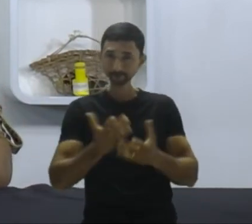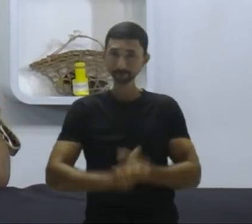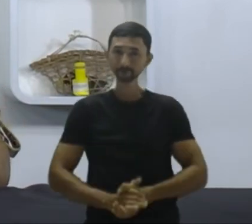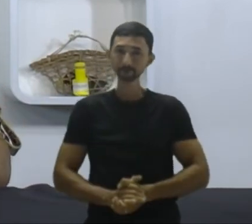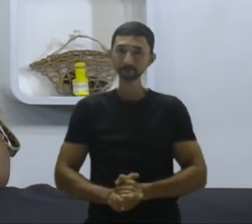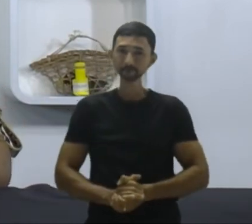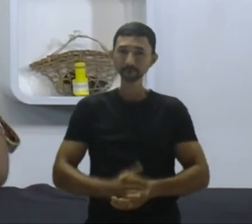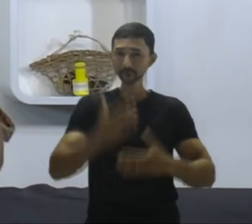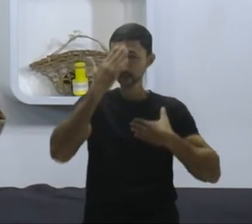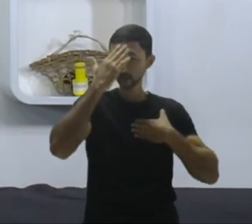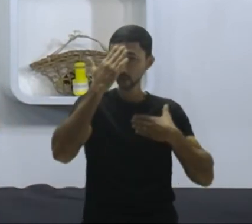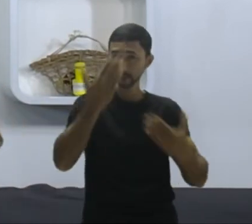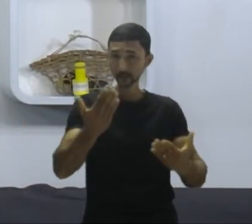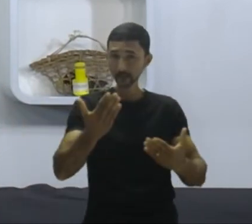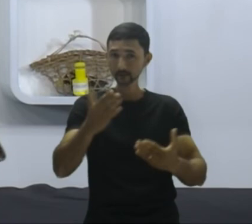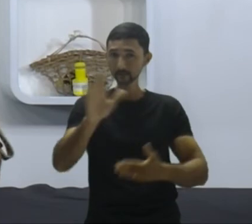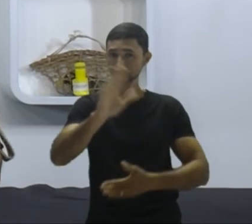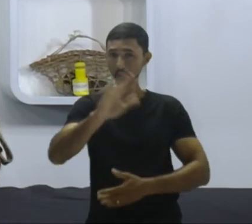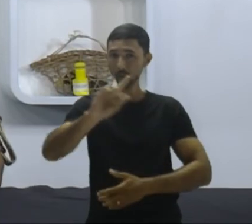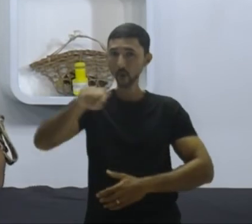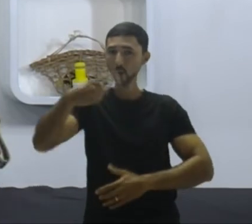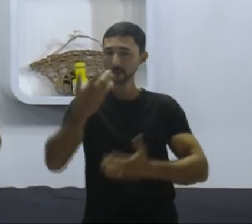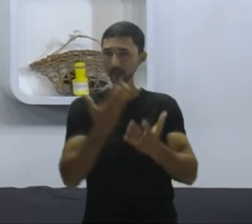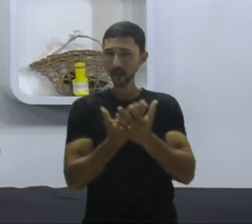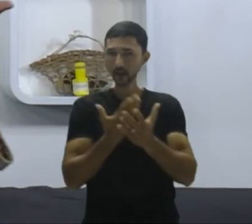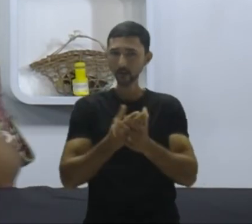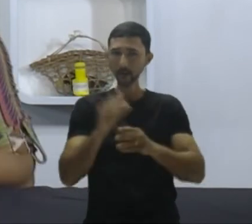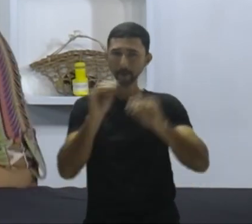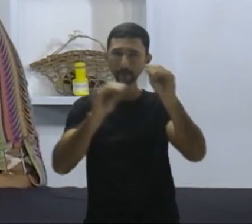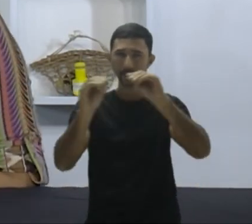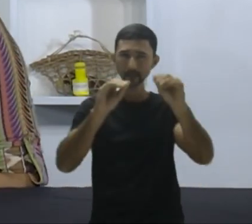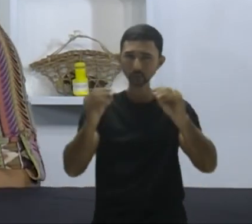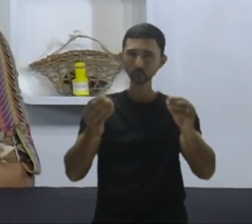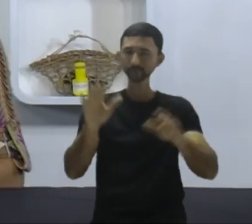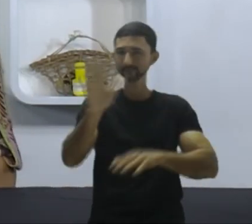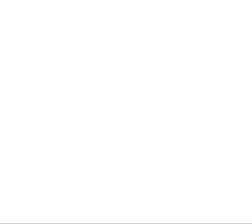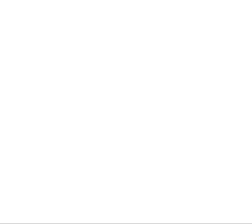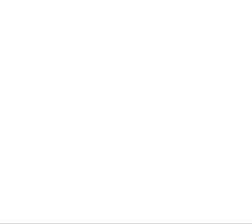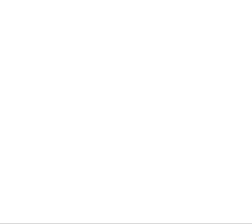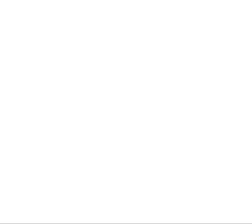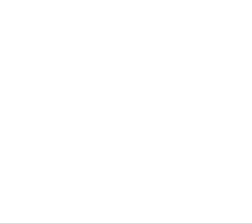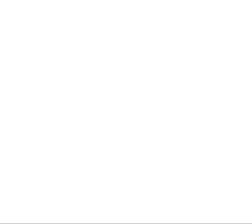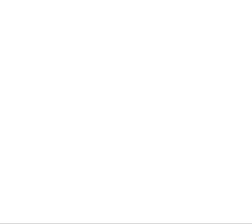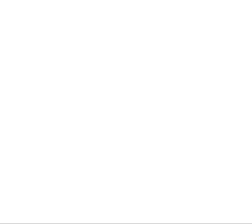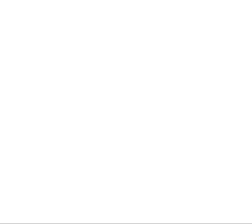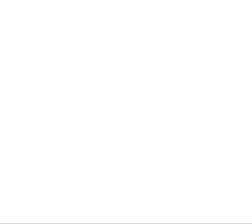bem? Muito obrigada. Até a nossa próxima aula. Beijo para vocês. Tchau, tchau.